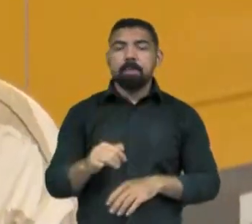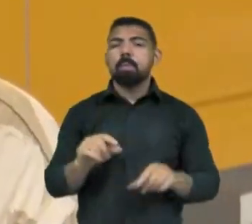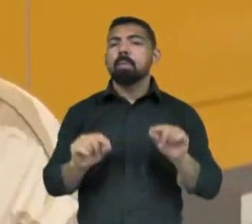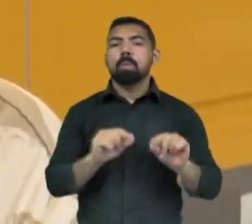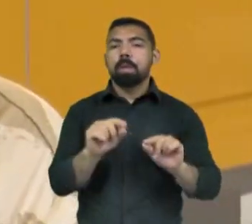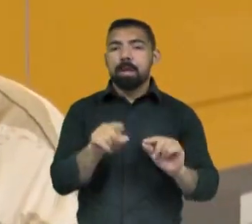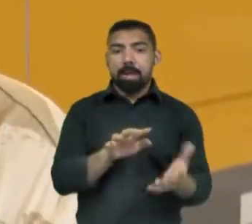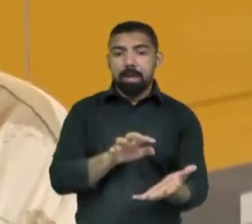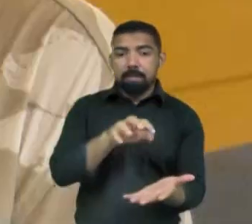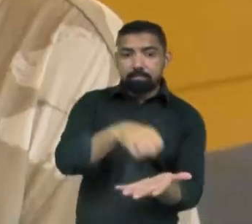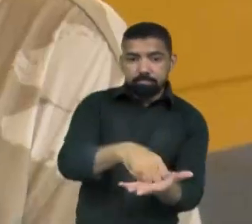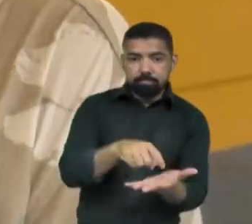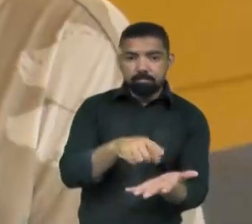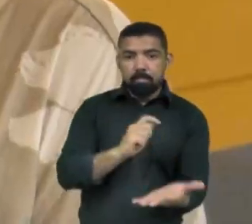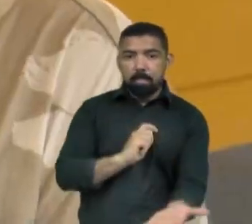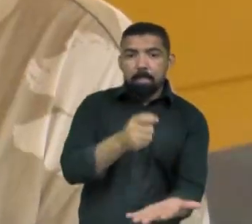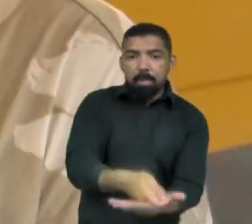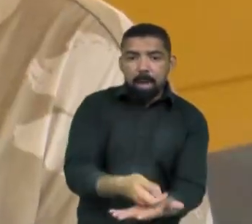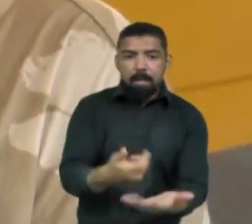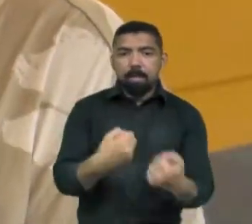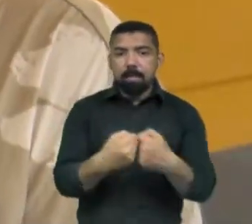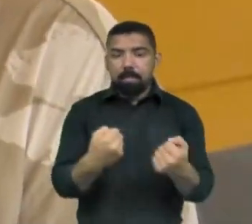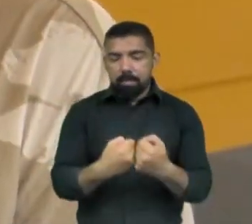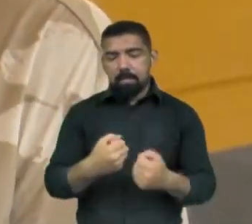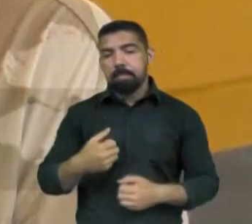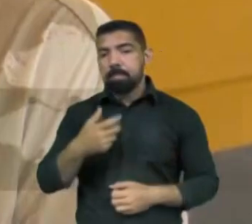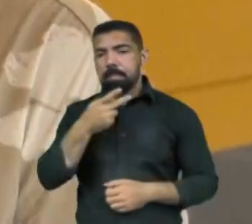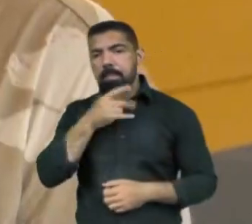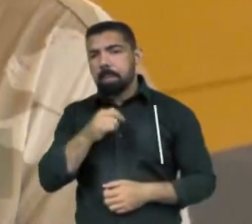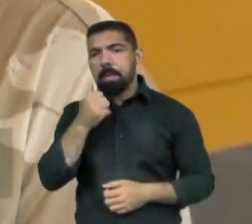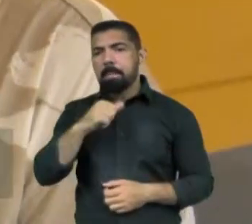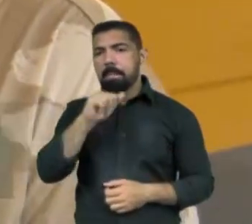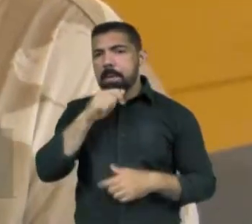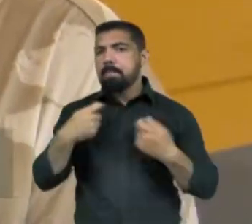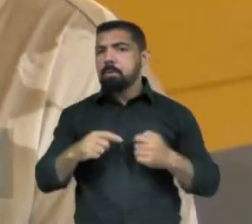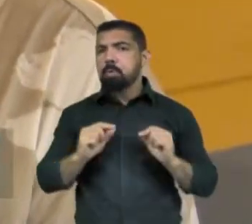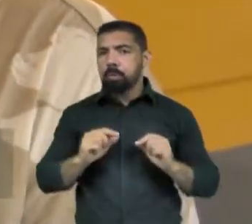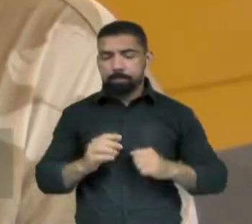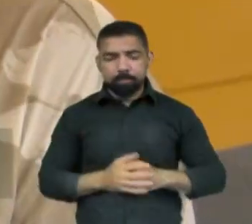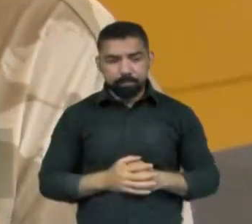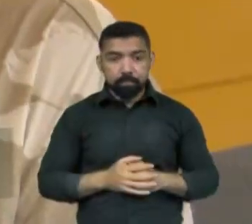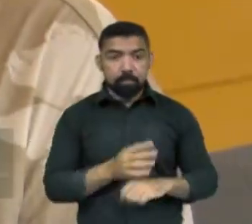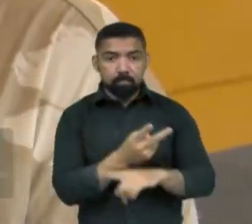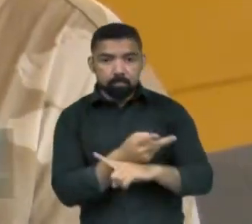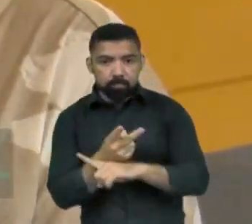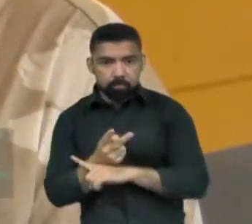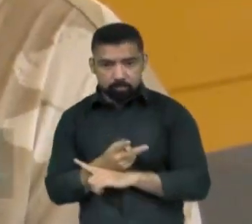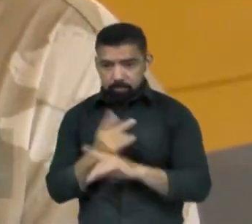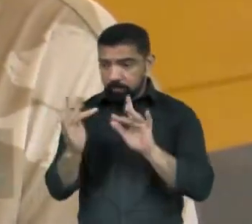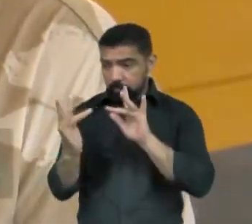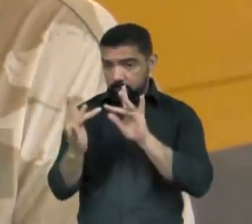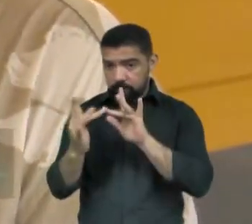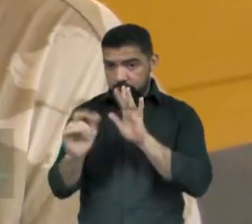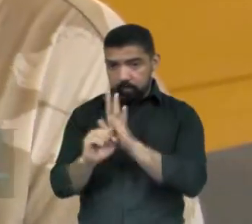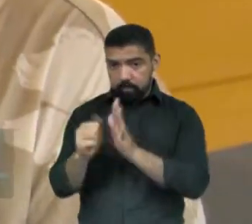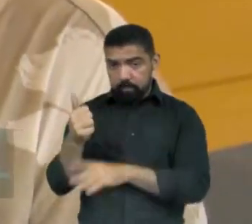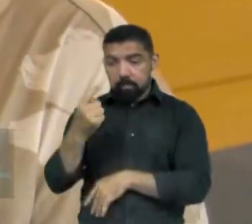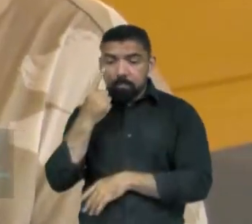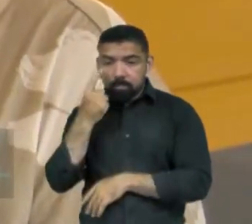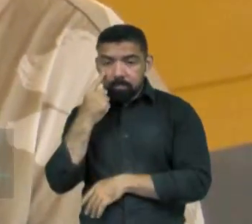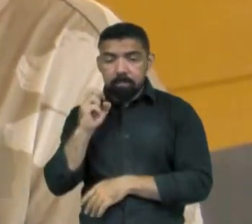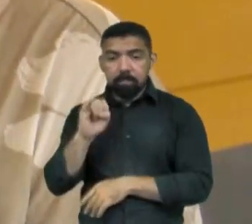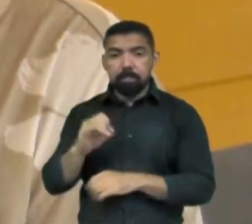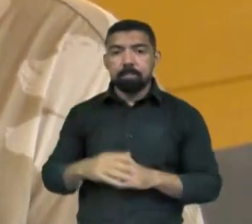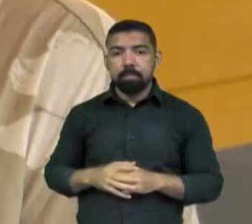um transporte escolar. O pai deve procurar o transporte escolar. No primeiro contato, ele já procura ver qual